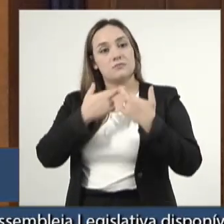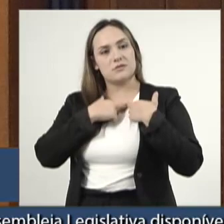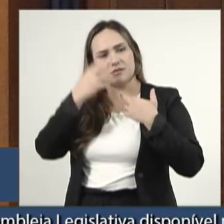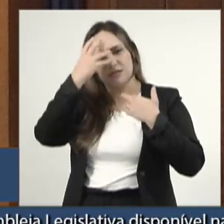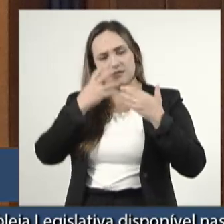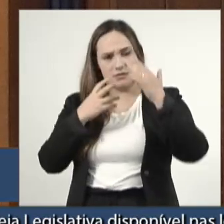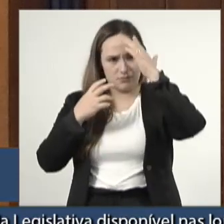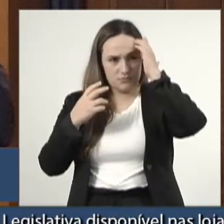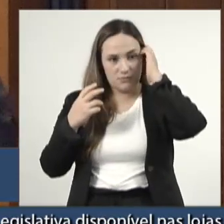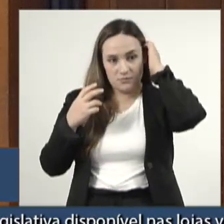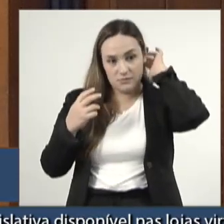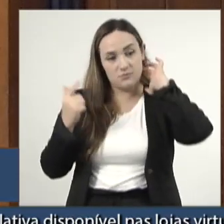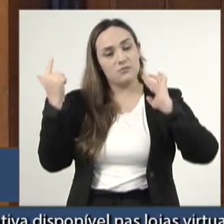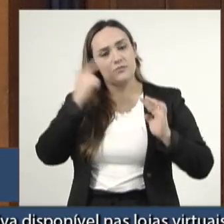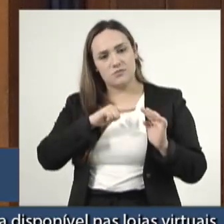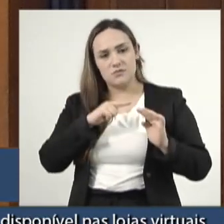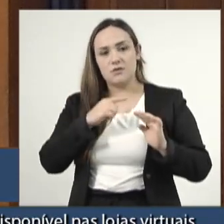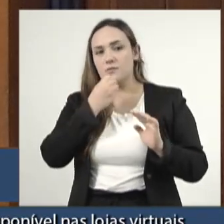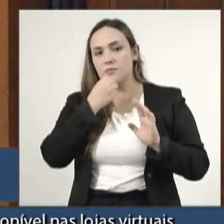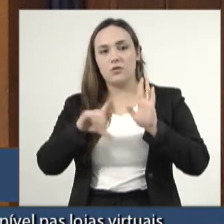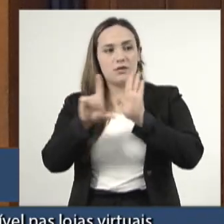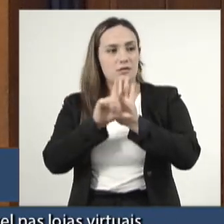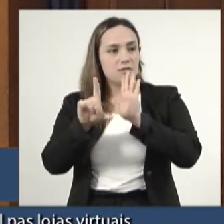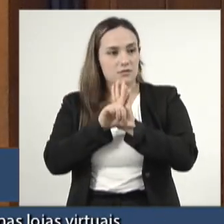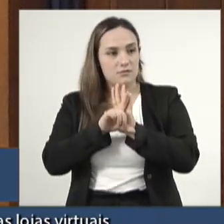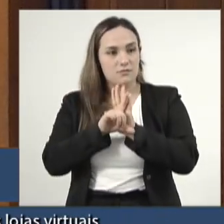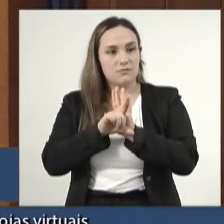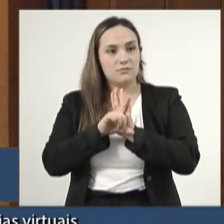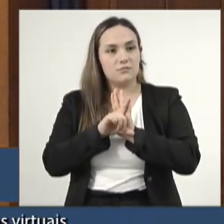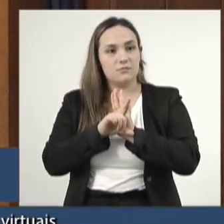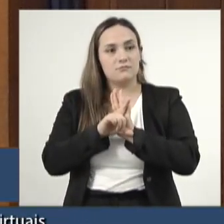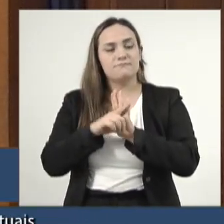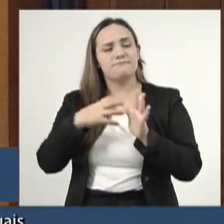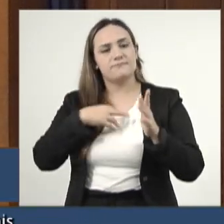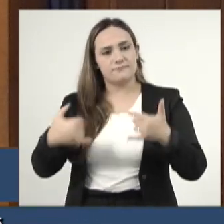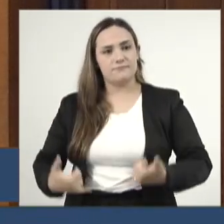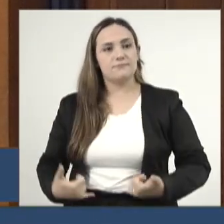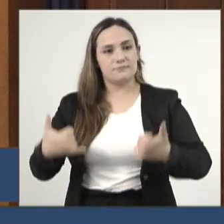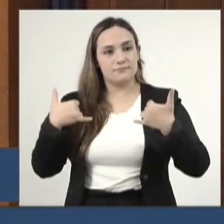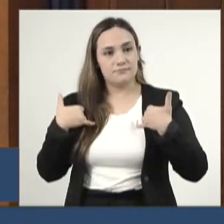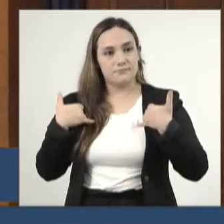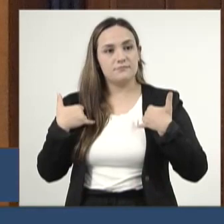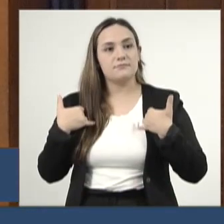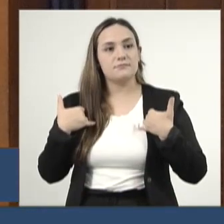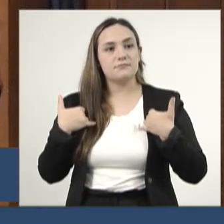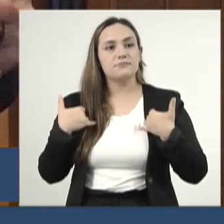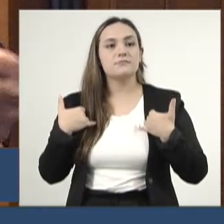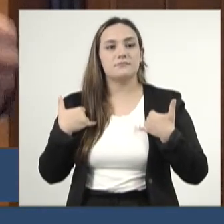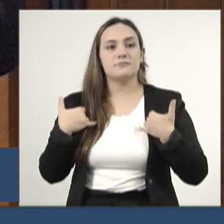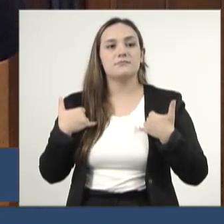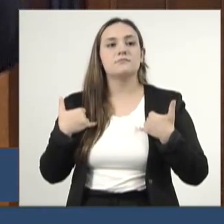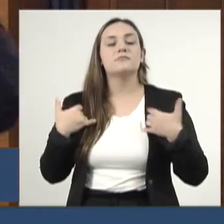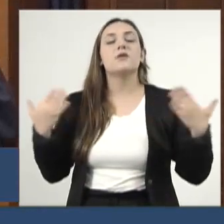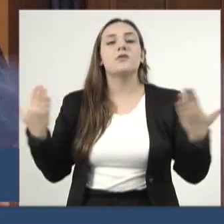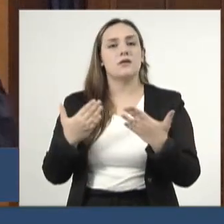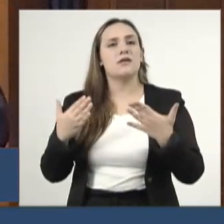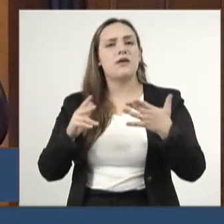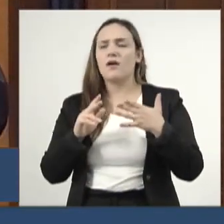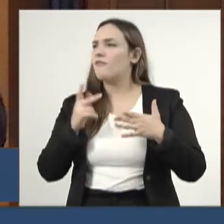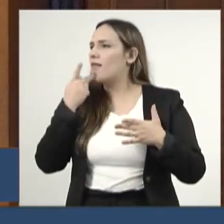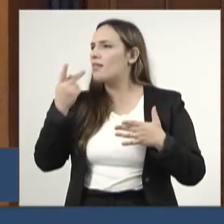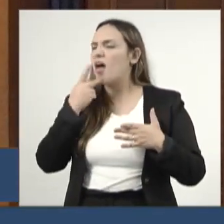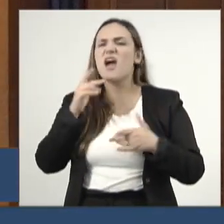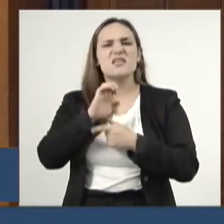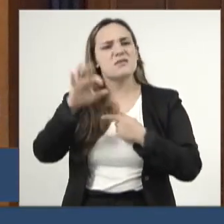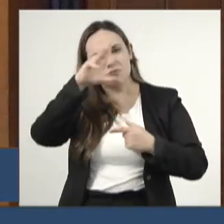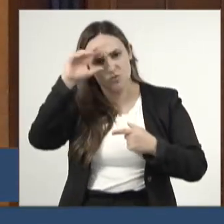sério, e a gente possa ter uma legislação que possa nos orgulhar diante do mundo todo, dizendo: o Mato Grosso